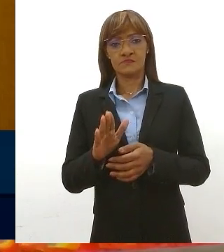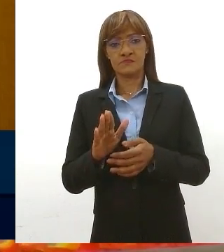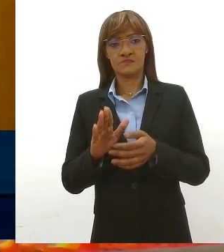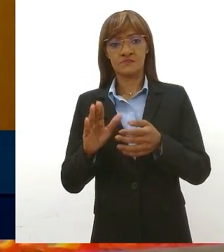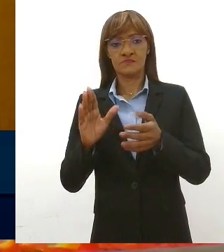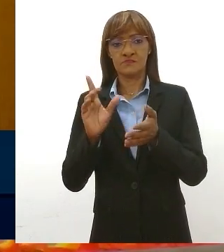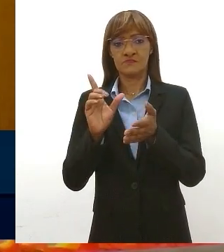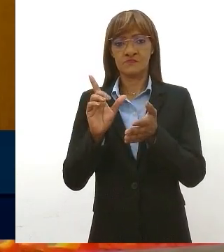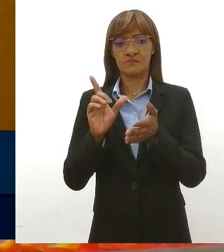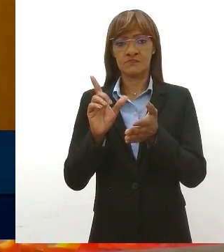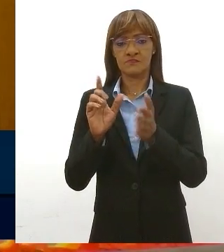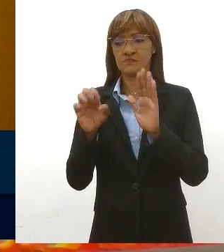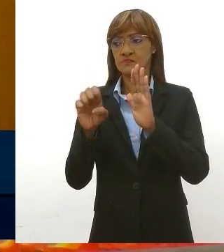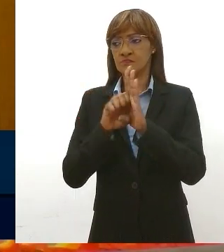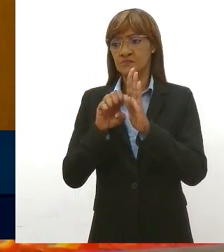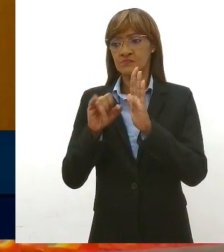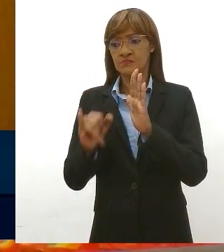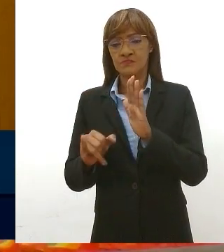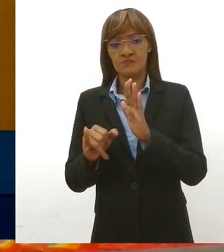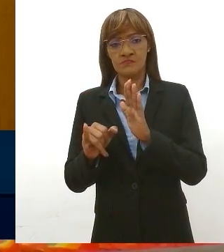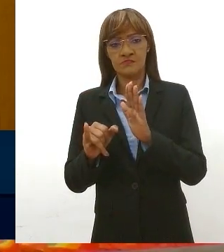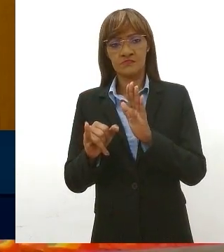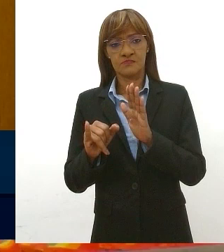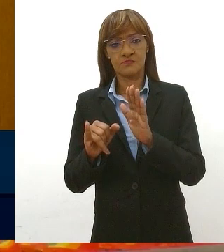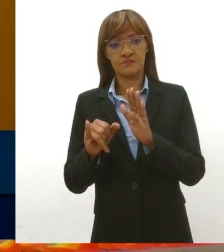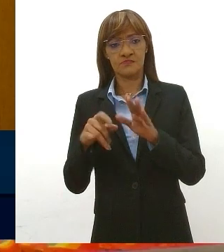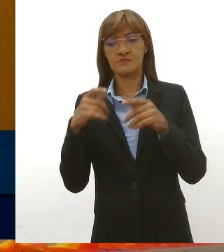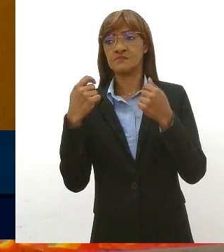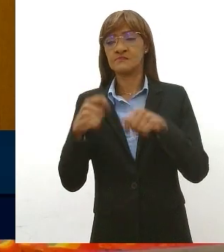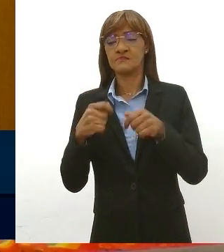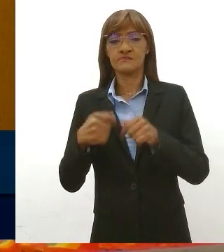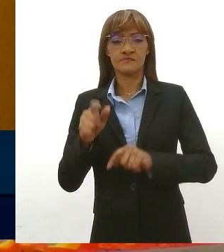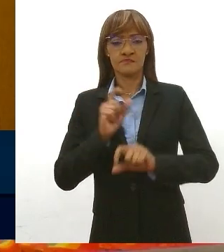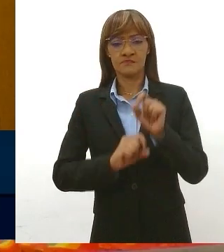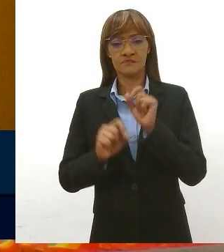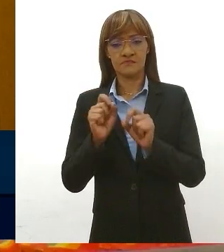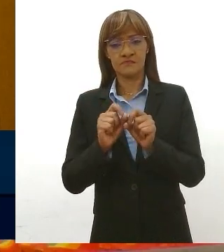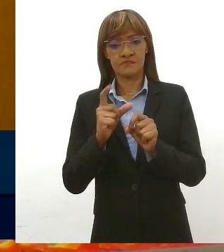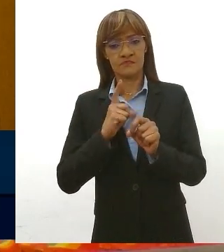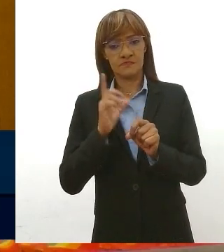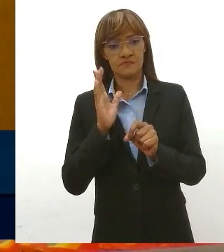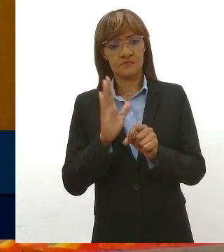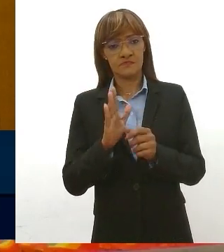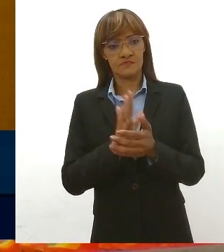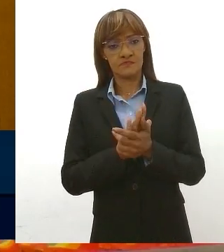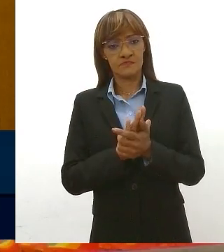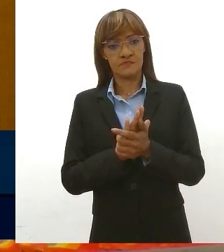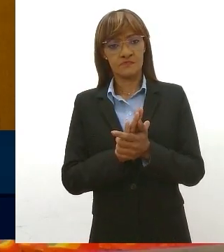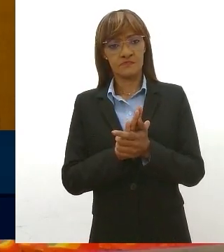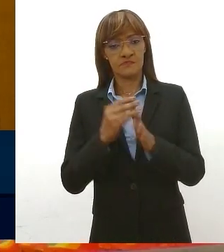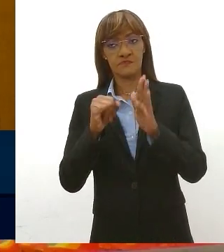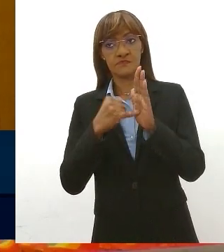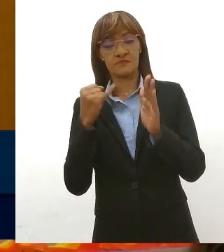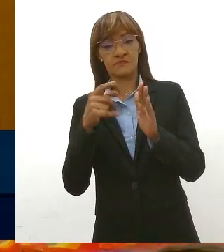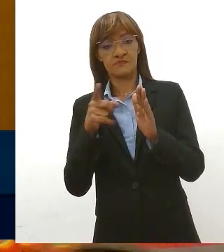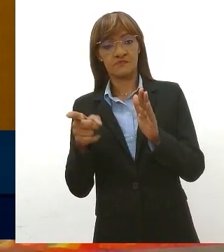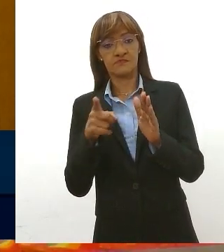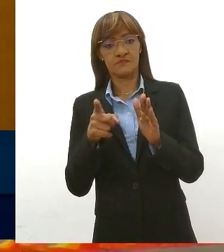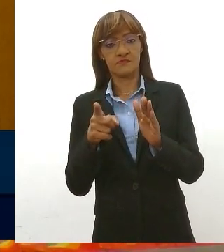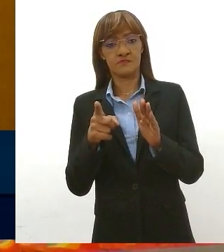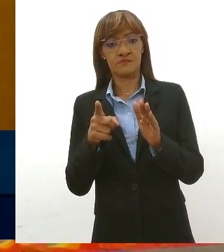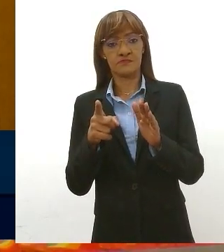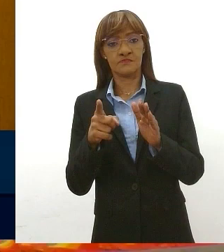precisa fazer, né, o processo seletivo, eles realizam um processo seletivo